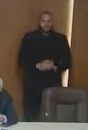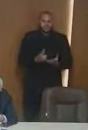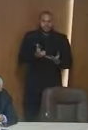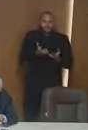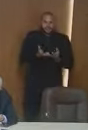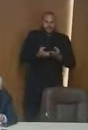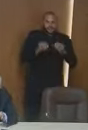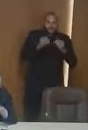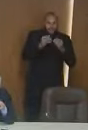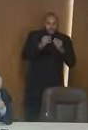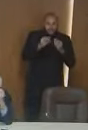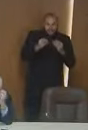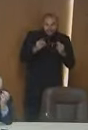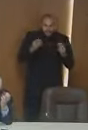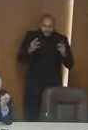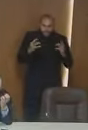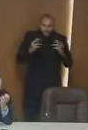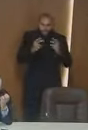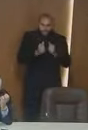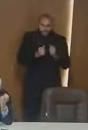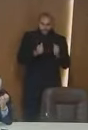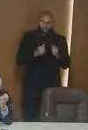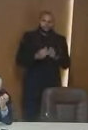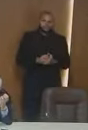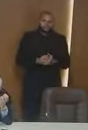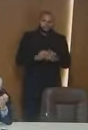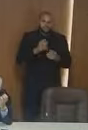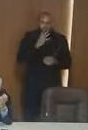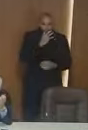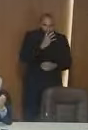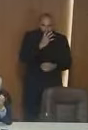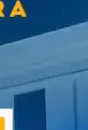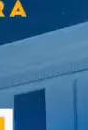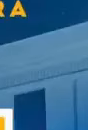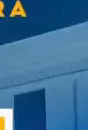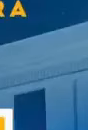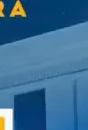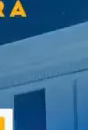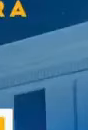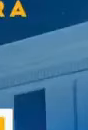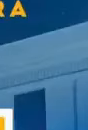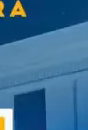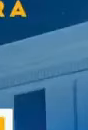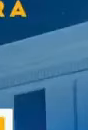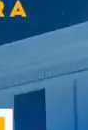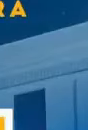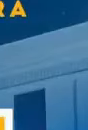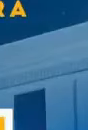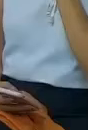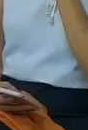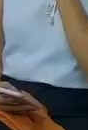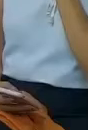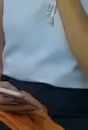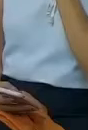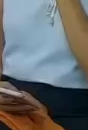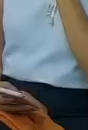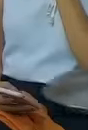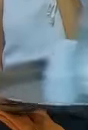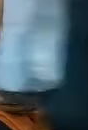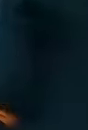tudo, não se ter em mente tudo, até que a gente pode ter uma complacência. Mas o fato dos